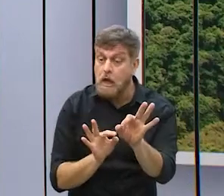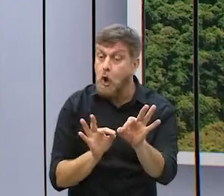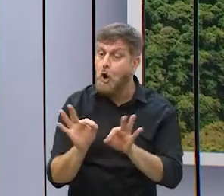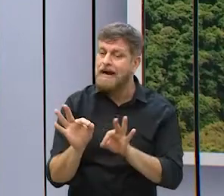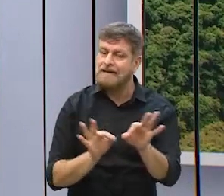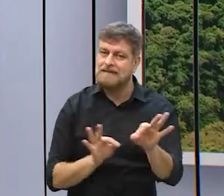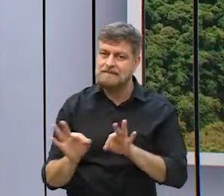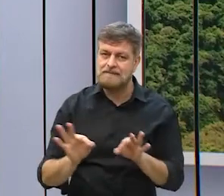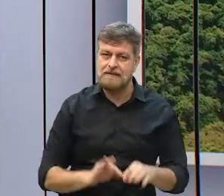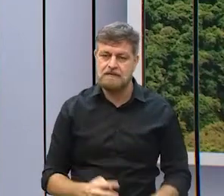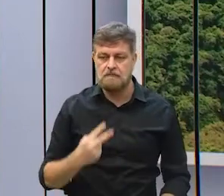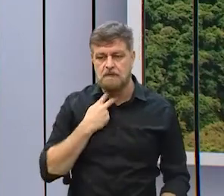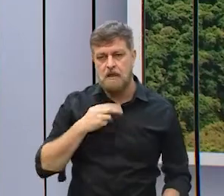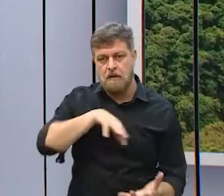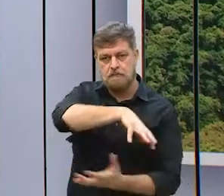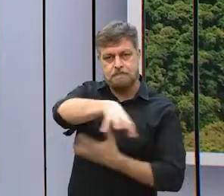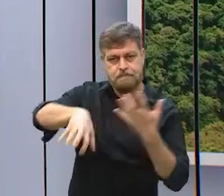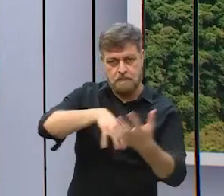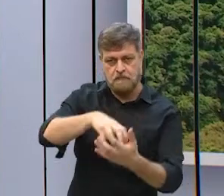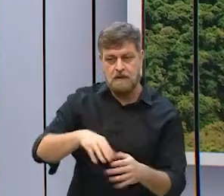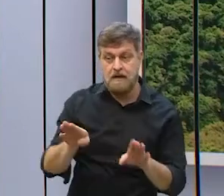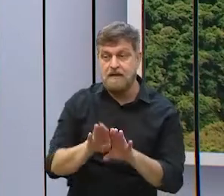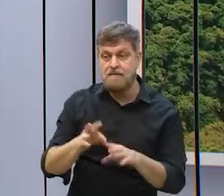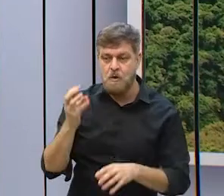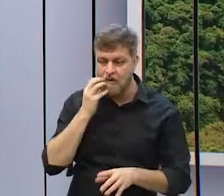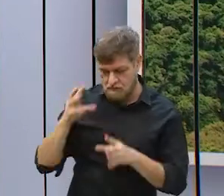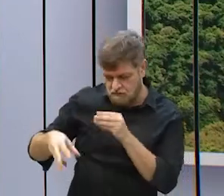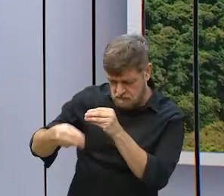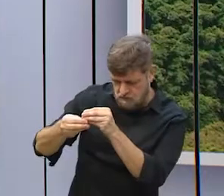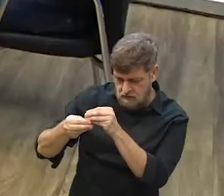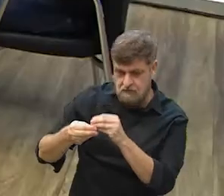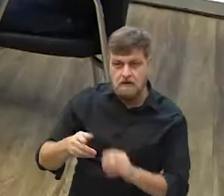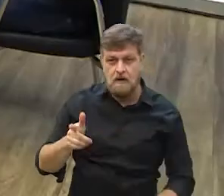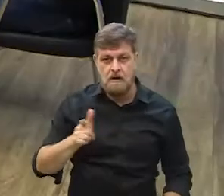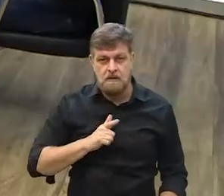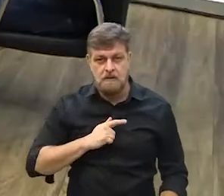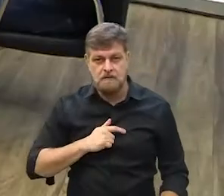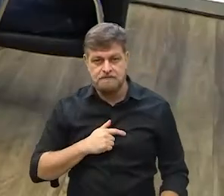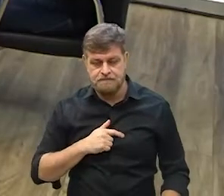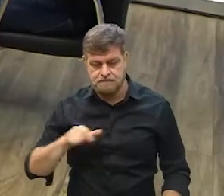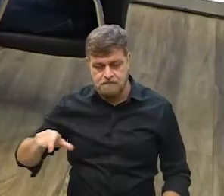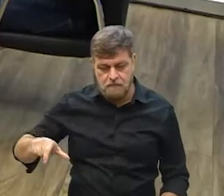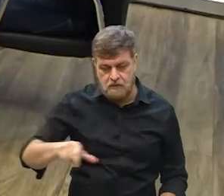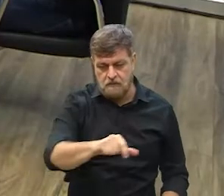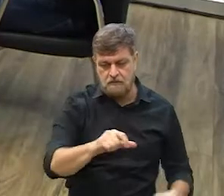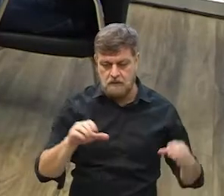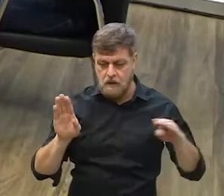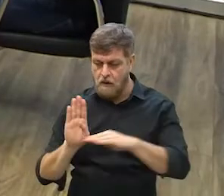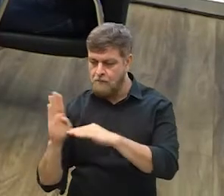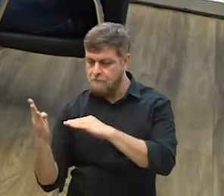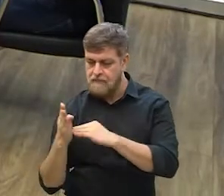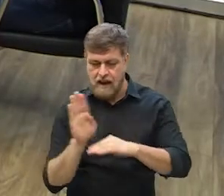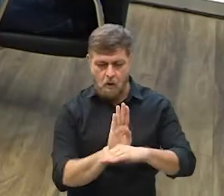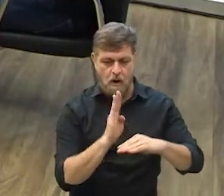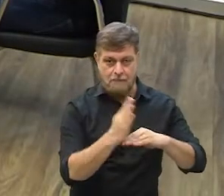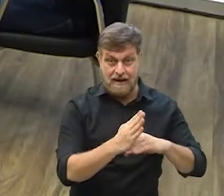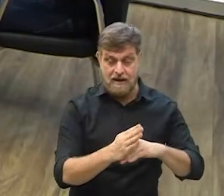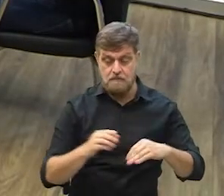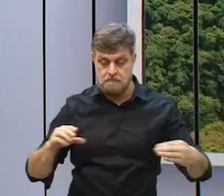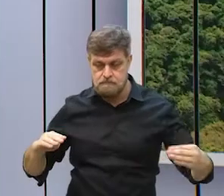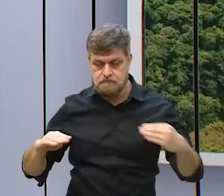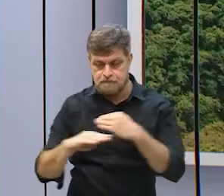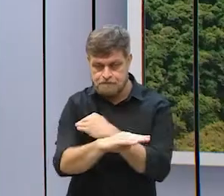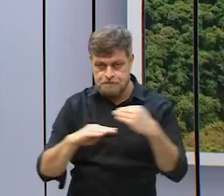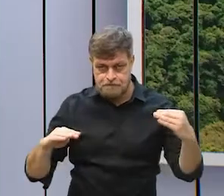Só para corroborar com o Igor essa questão das ligações. Nós temos o município de Hortolândia, que também está